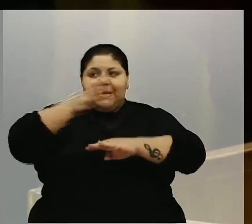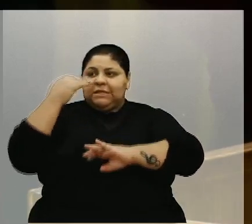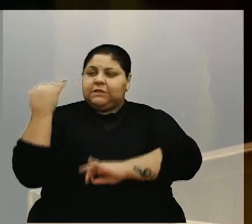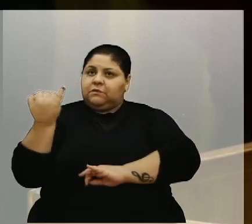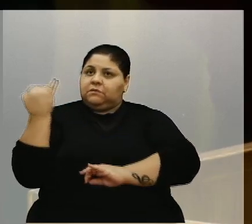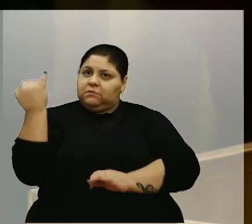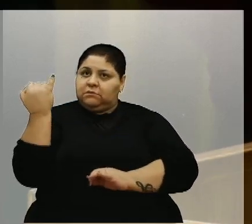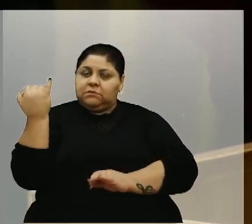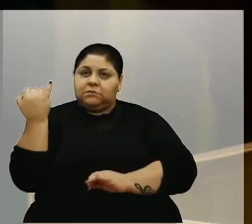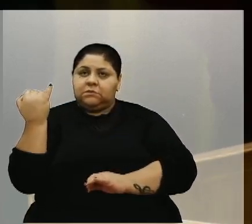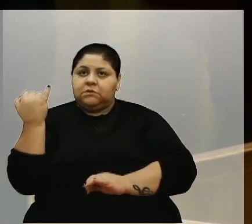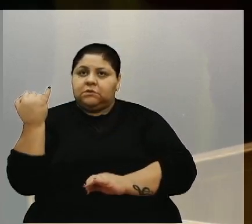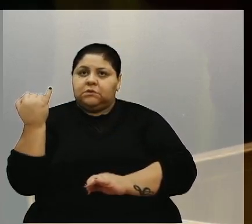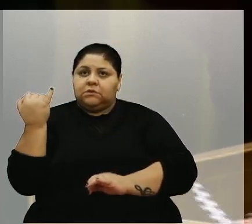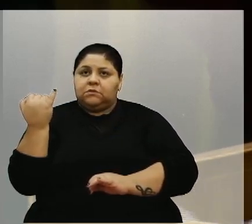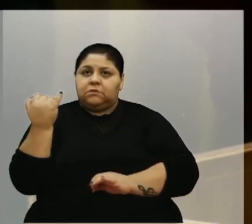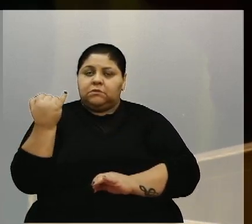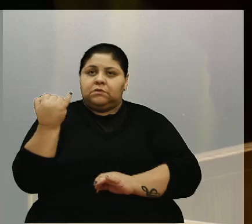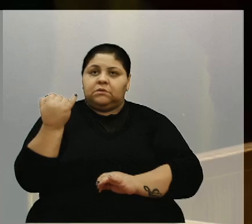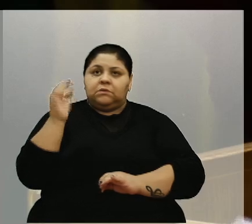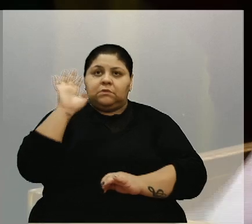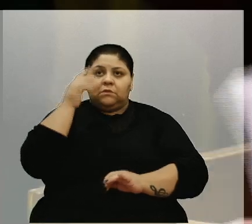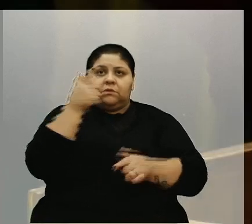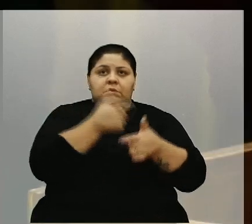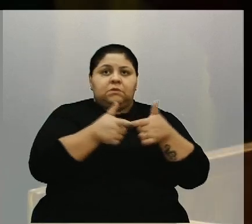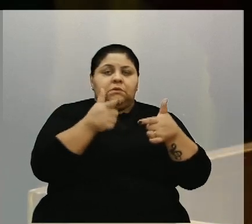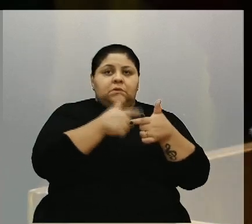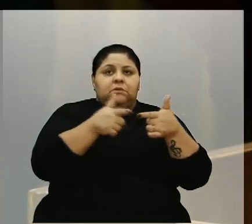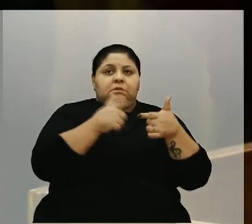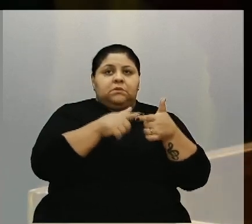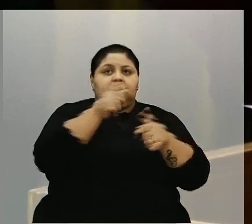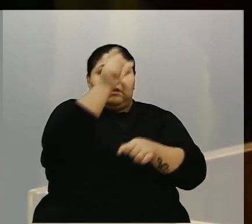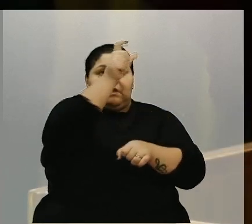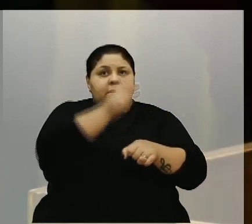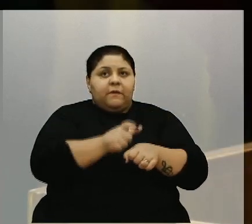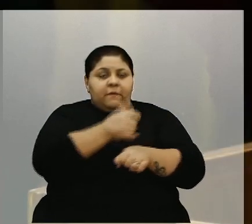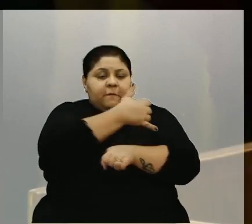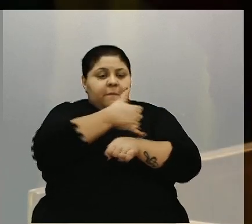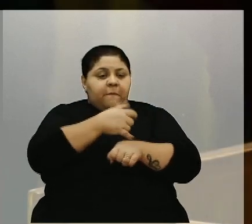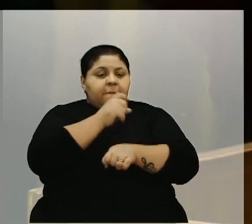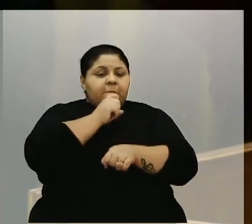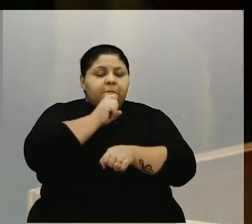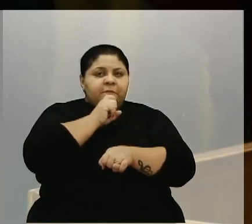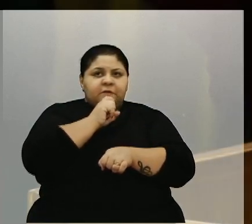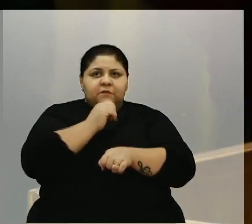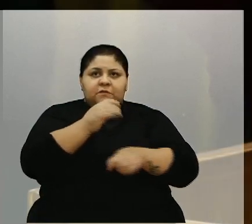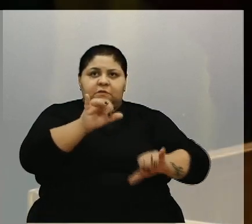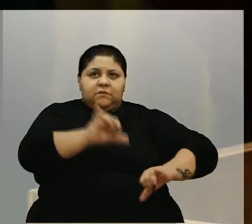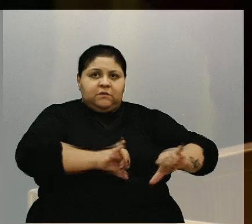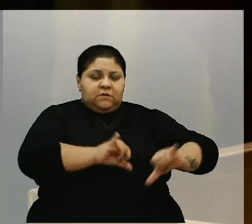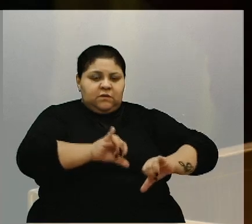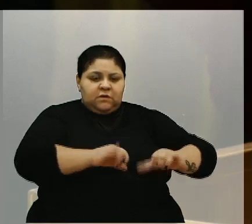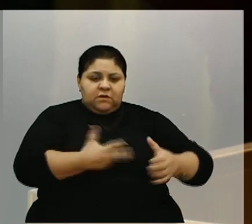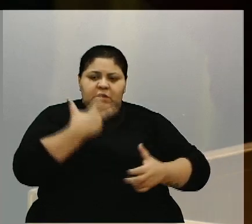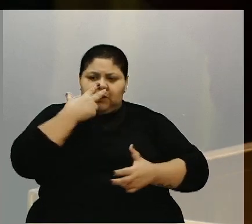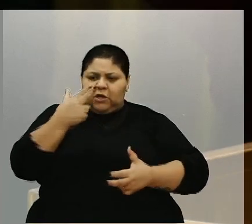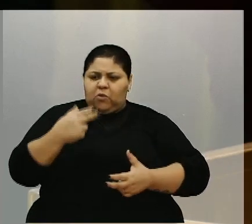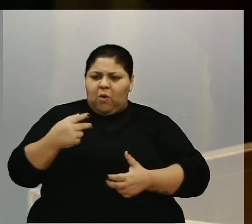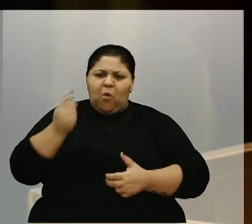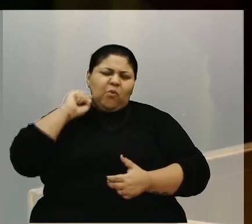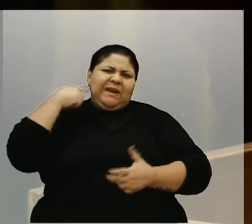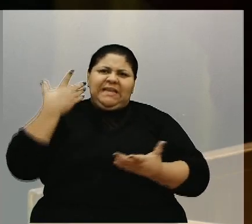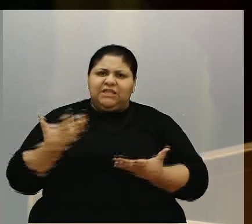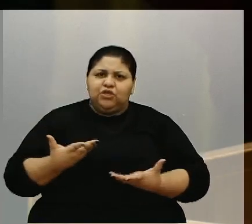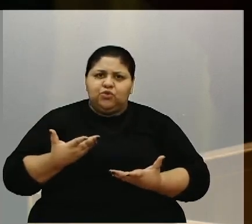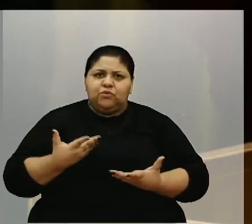importantes do que resolver o problema de gente que passa frio e fome e é tratada como lixo quando a população é conclamada. Não dá